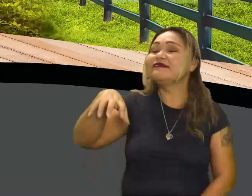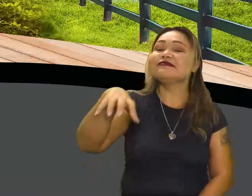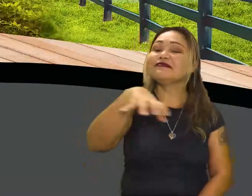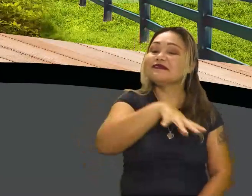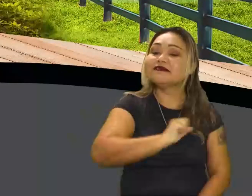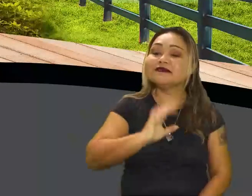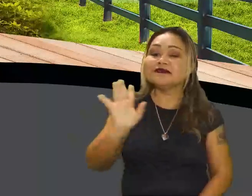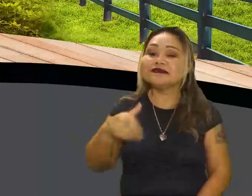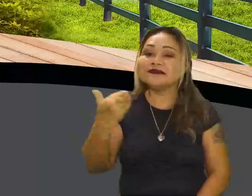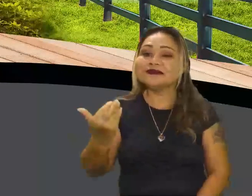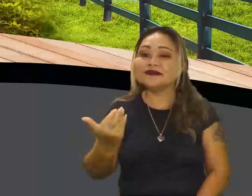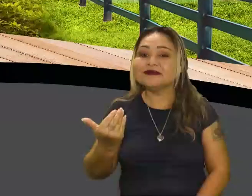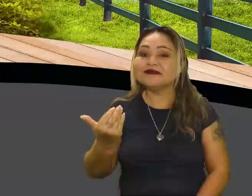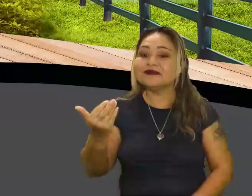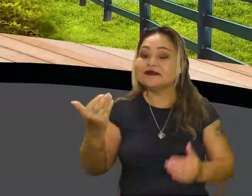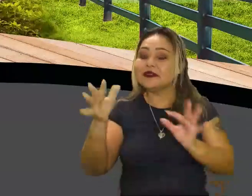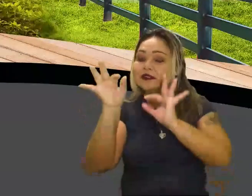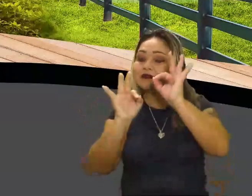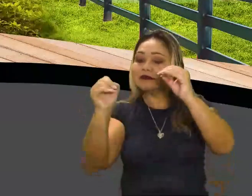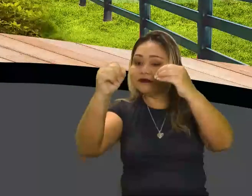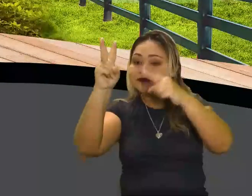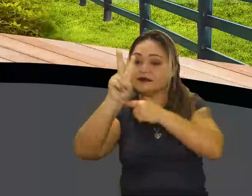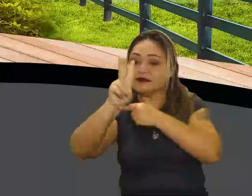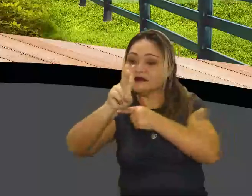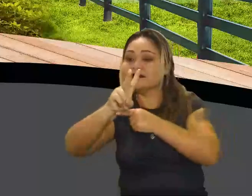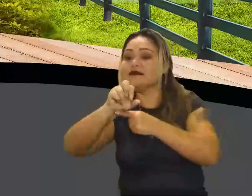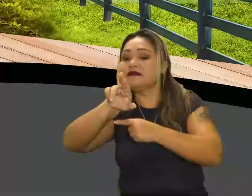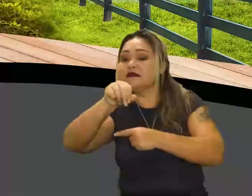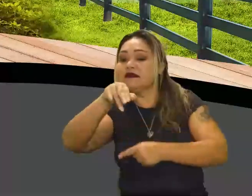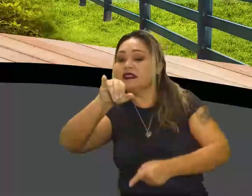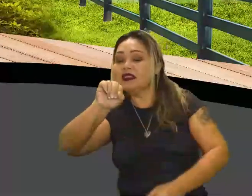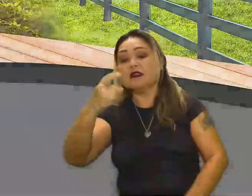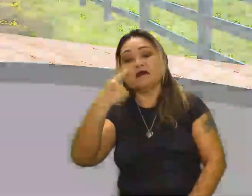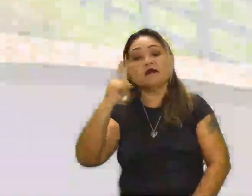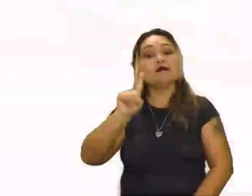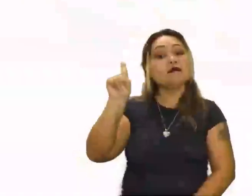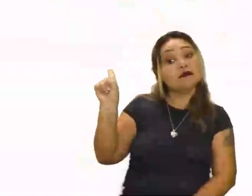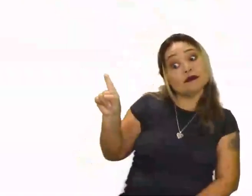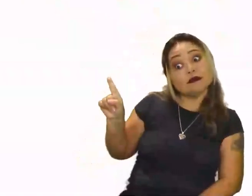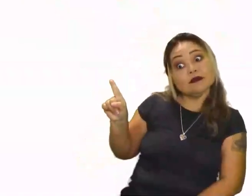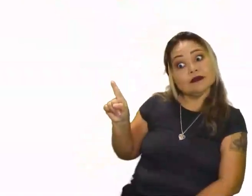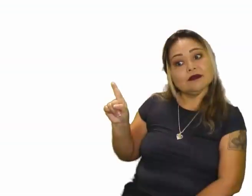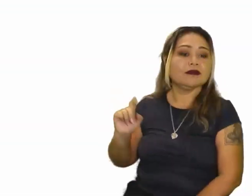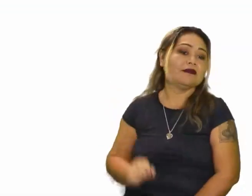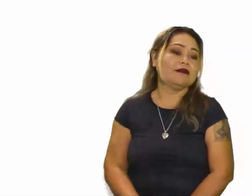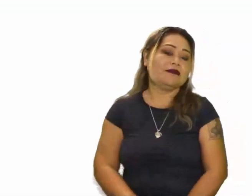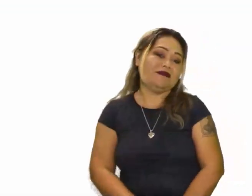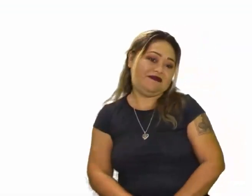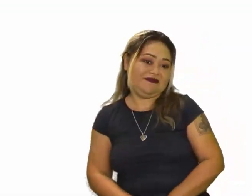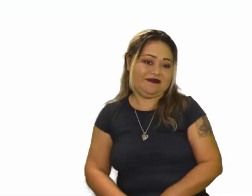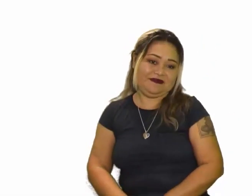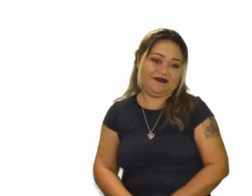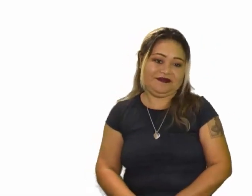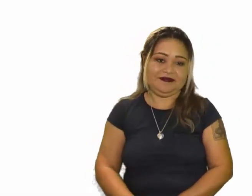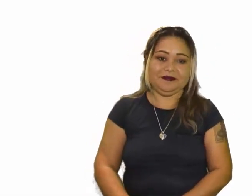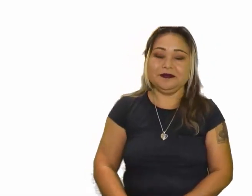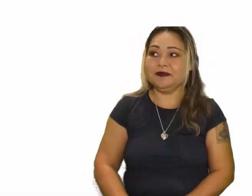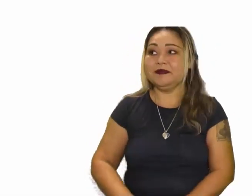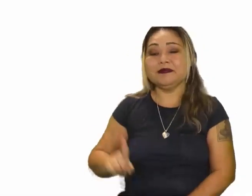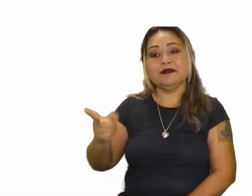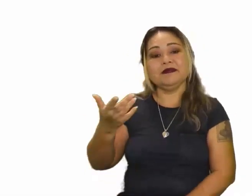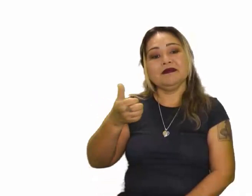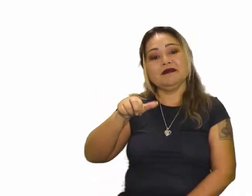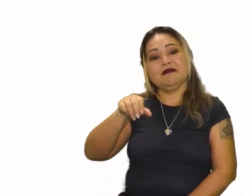setores de uma instalação do ranário. Look that! Tá aí, ó.